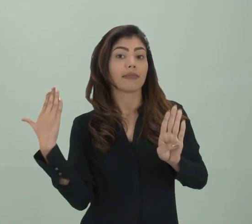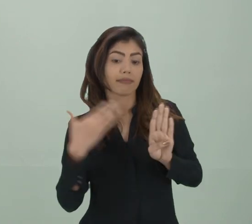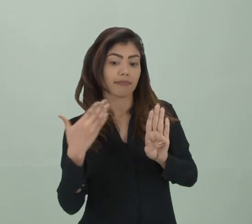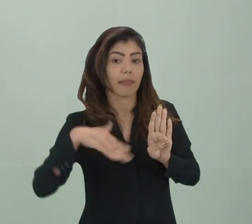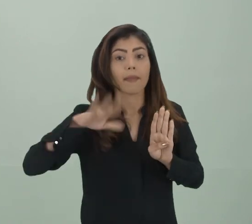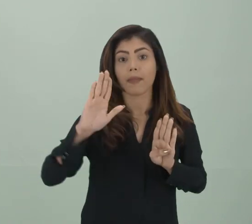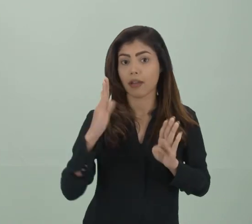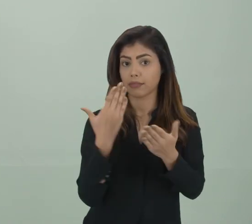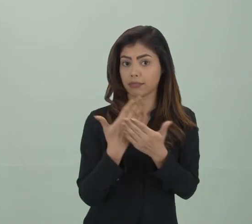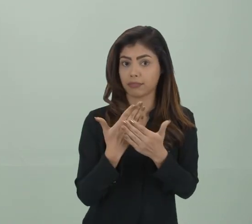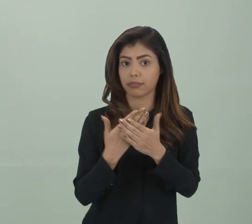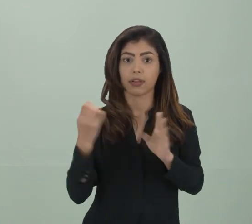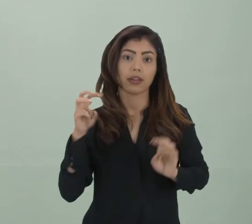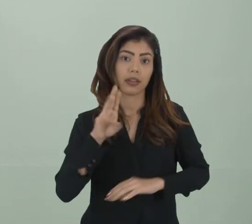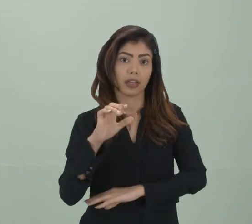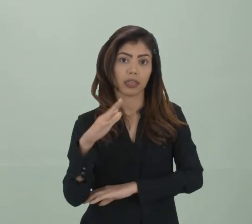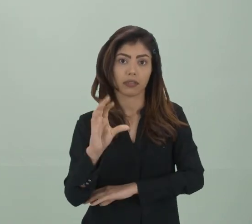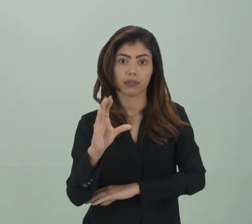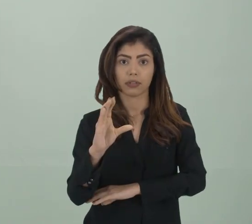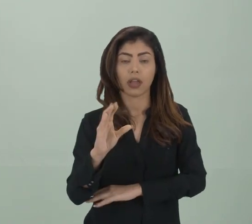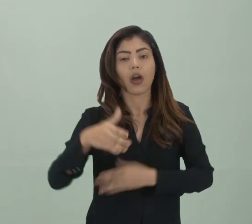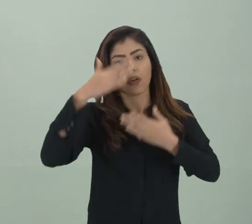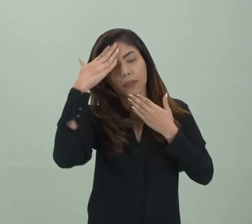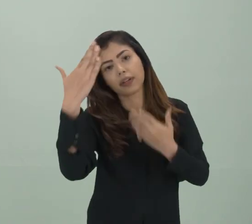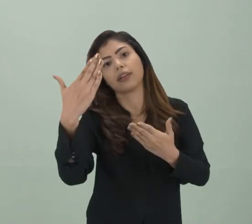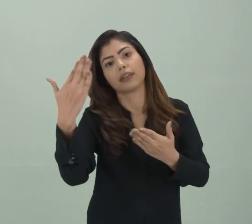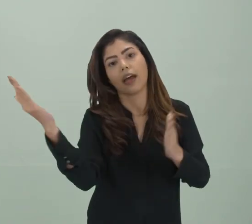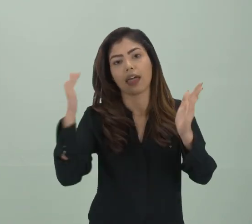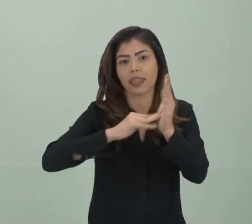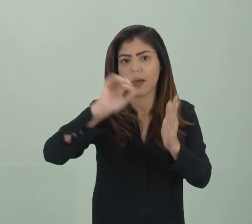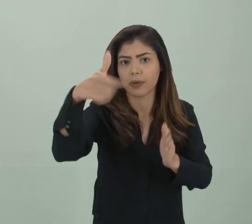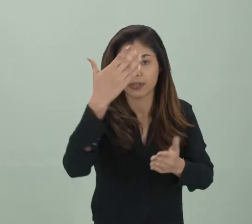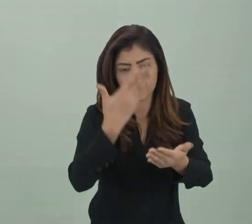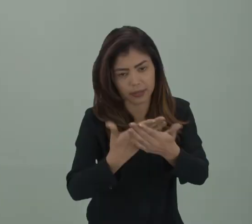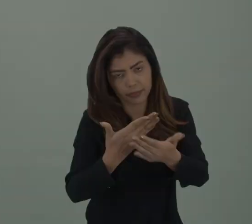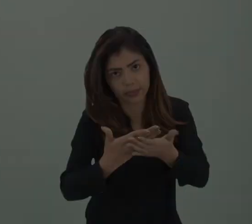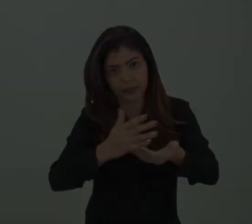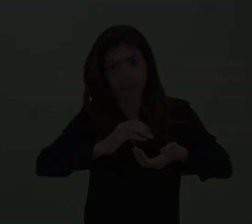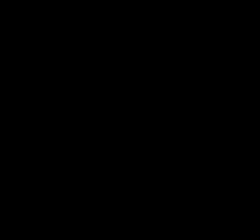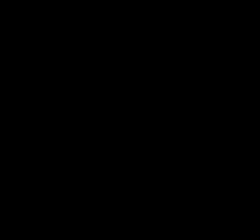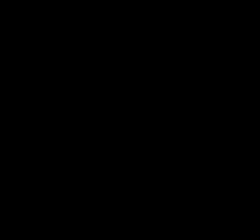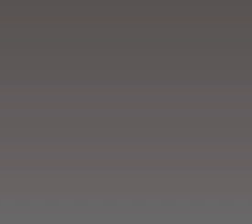mais aulas como essa, acesse a plataforma Eduque. Muitas gracias e hasta la próxima clase.